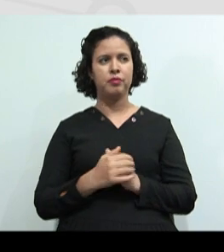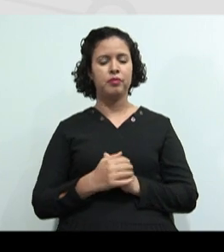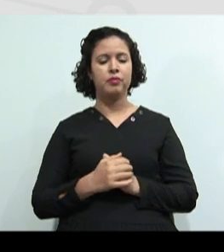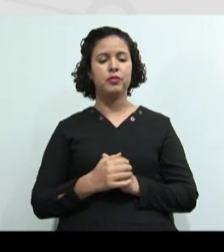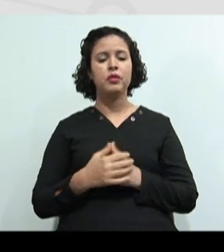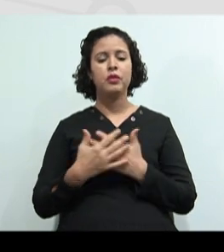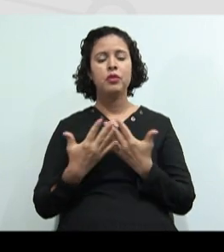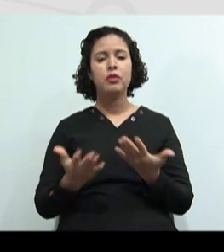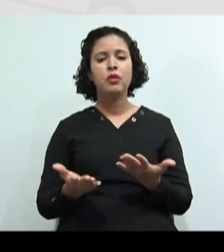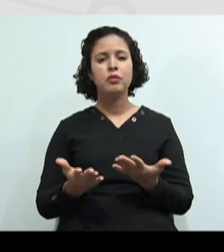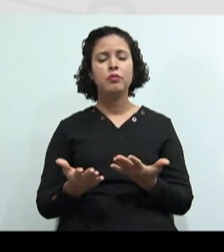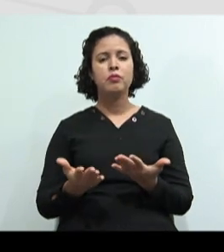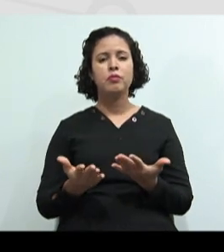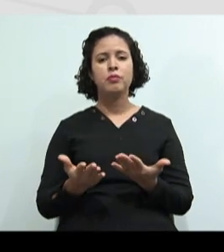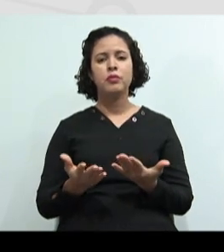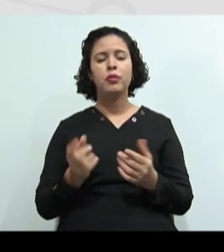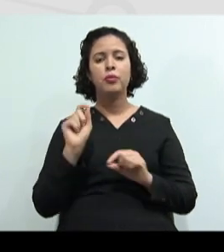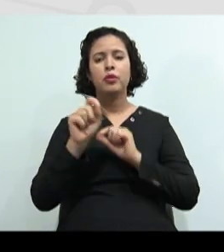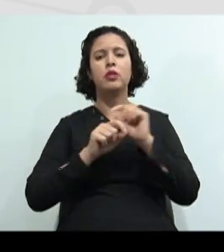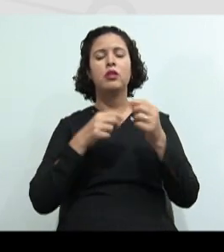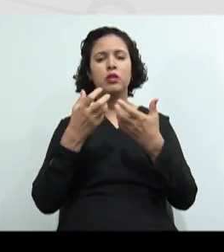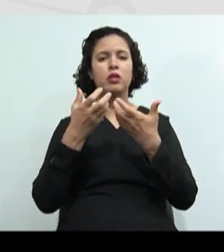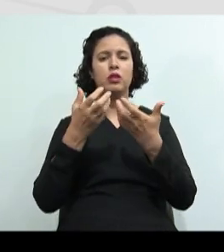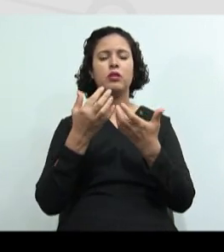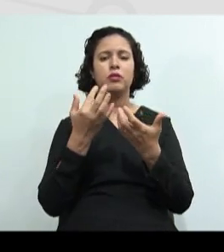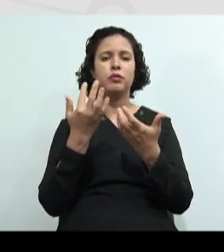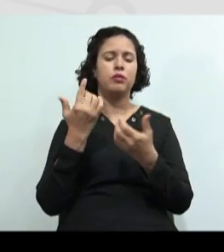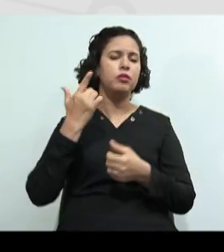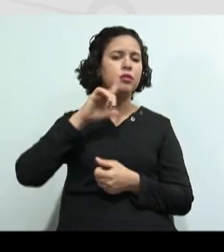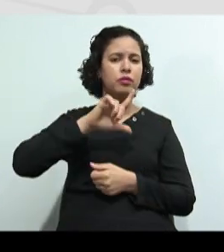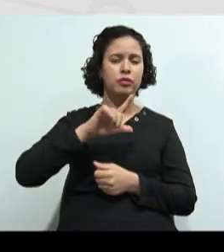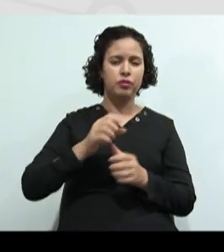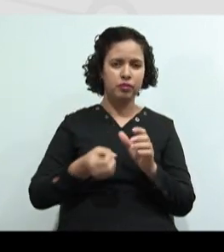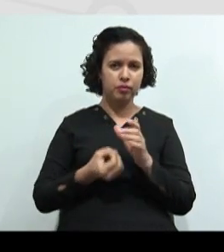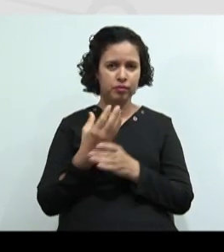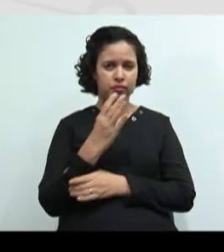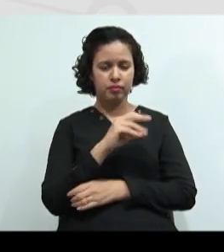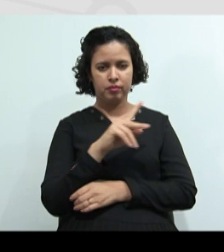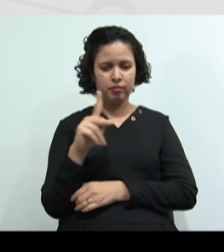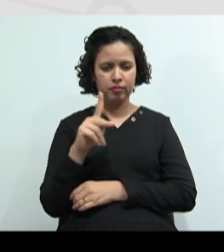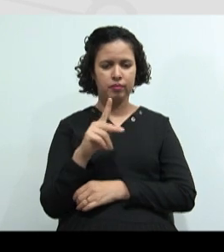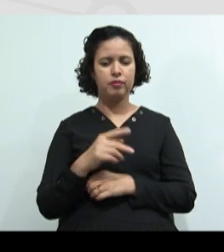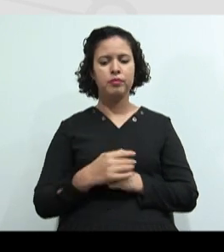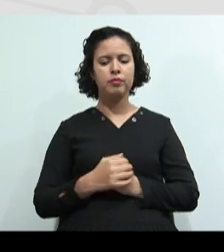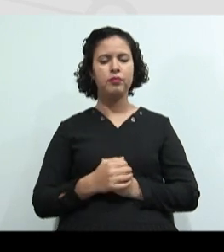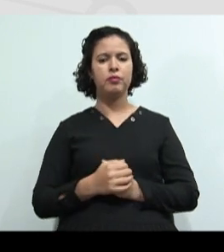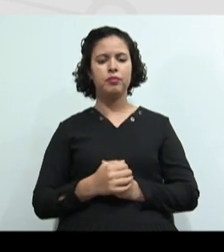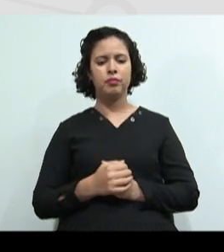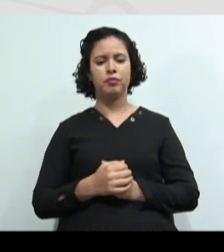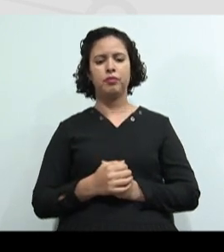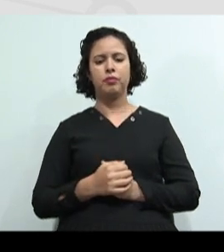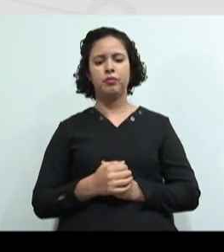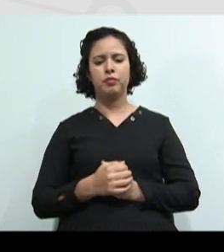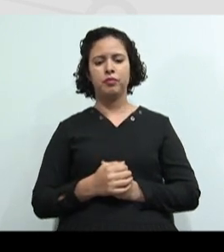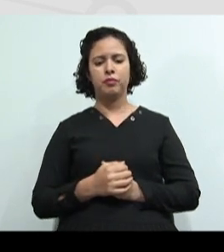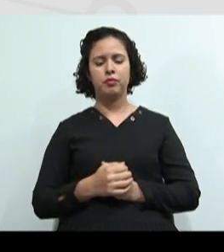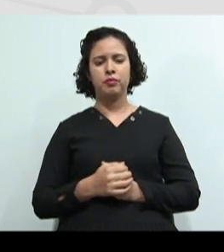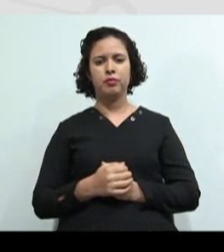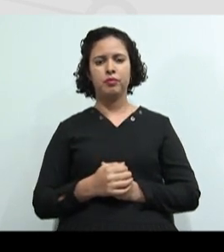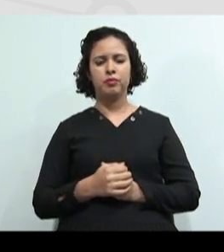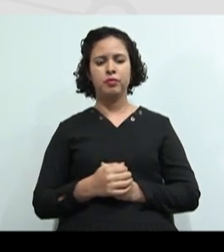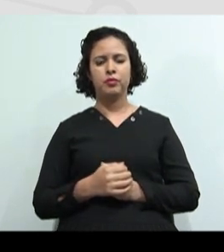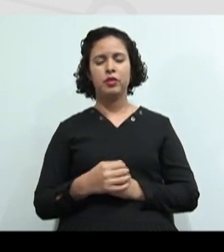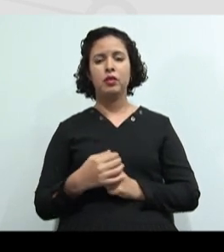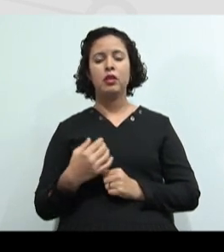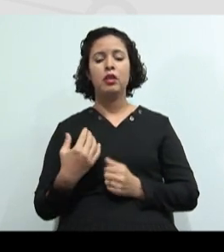o motivo? O que pretende alcançar, tá, com a criação dessa cooperativa? O terceiro W, o who, né?